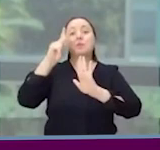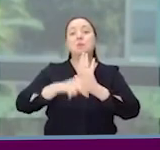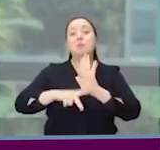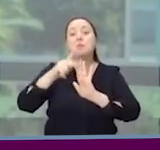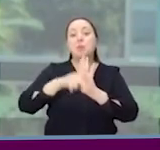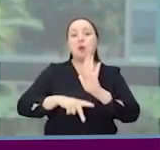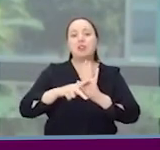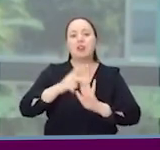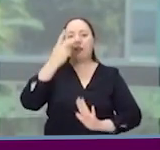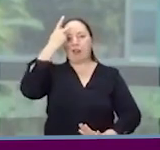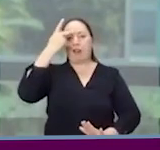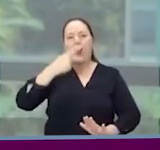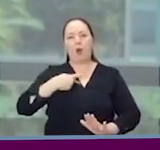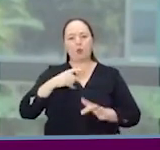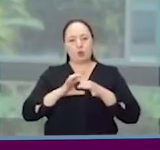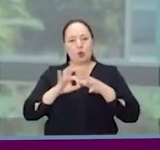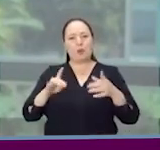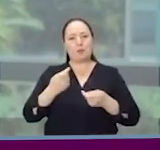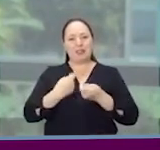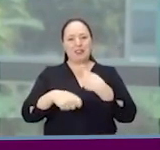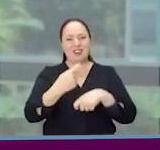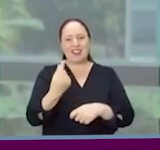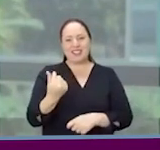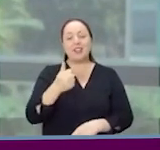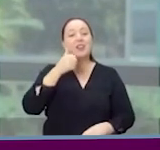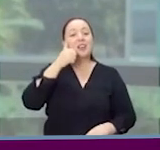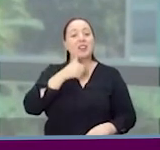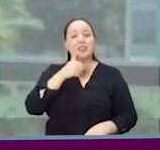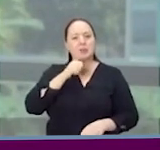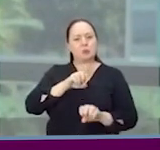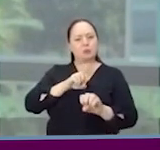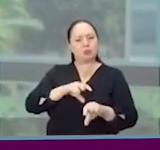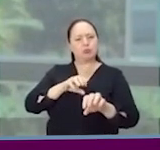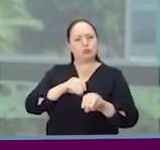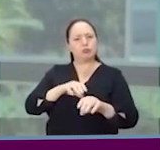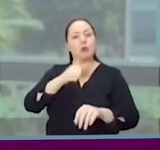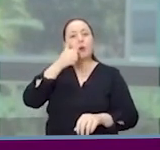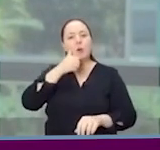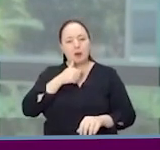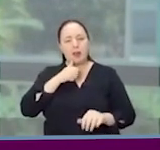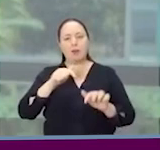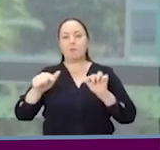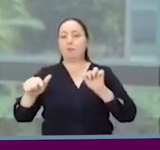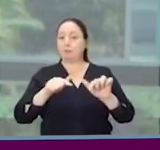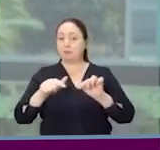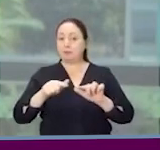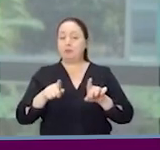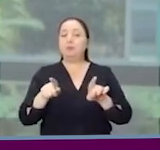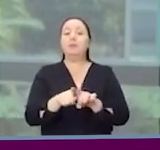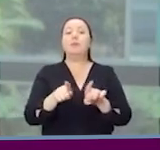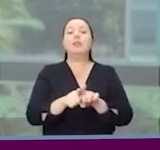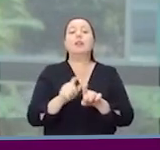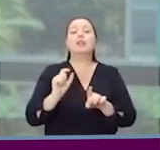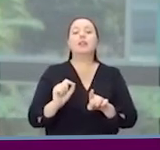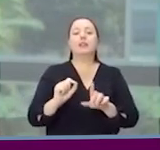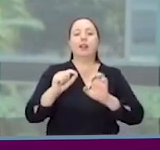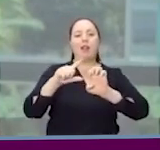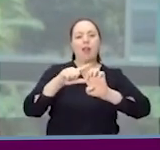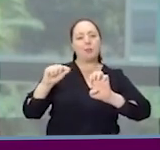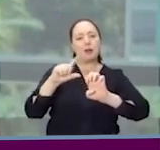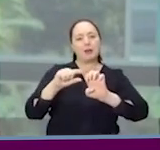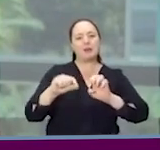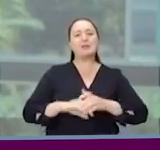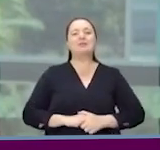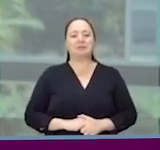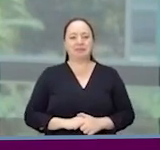grande projeto de autonomia financeira para as mulheres, qualificando elas para o mercado do trabalho e também para